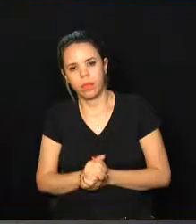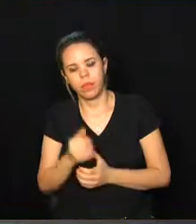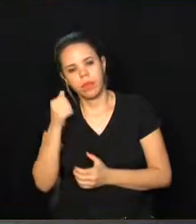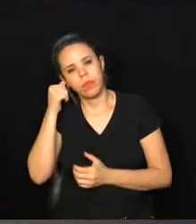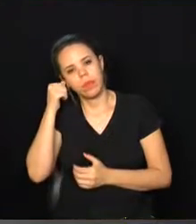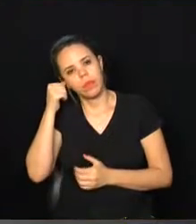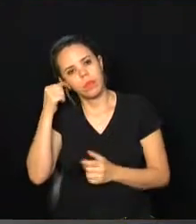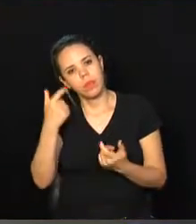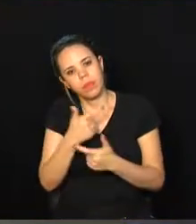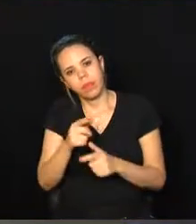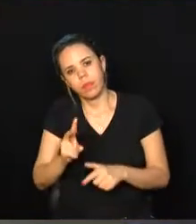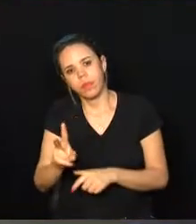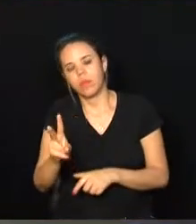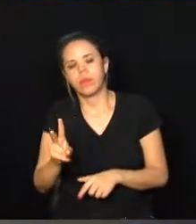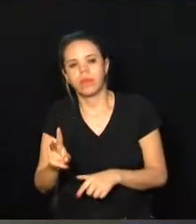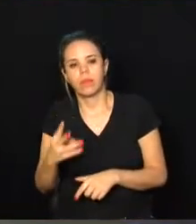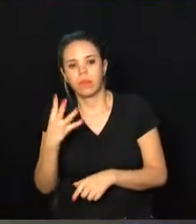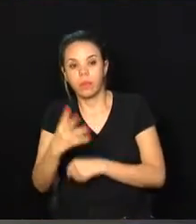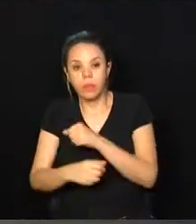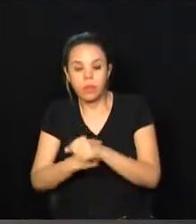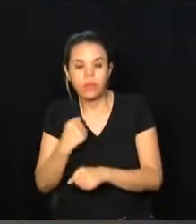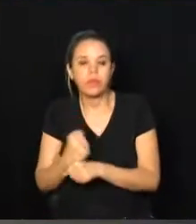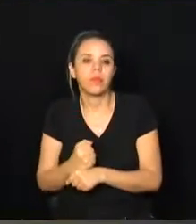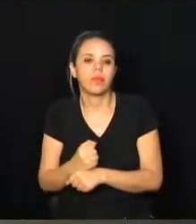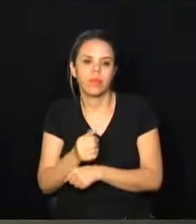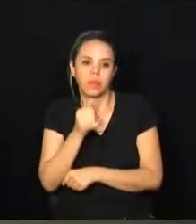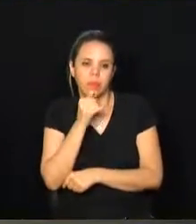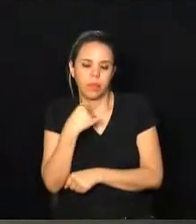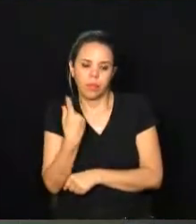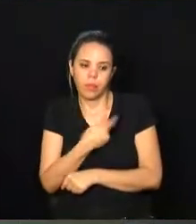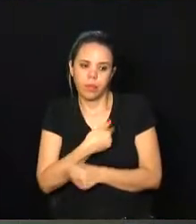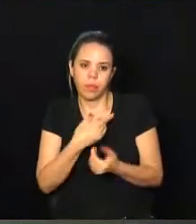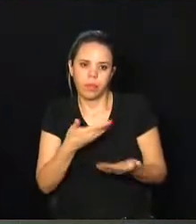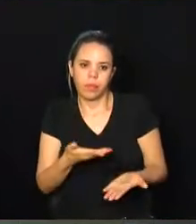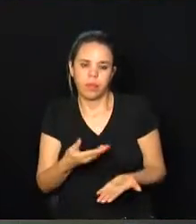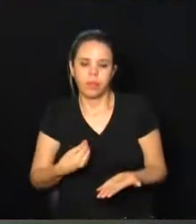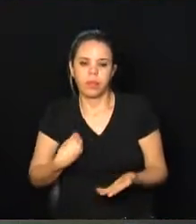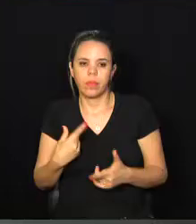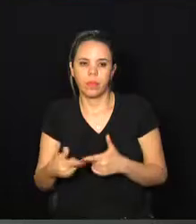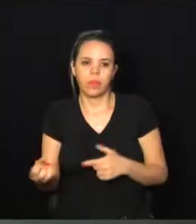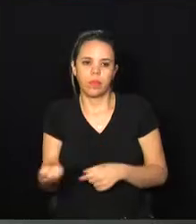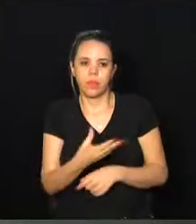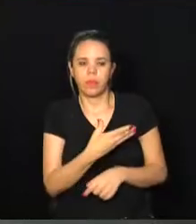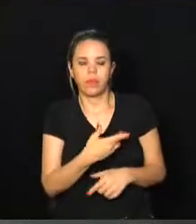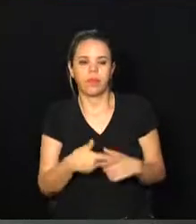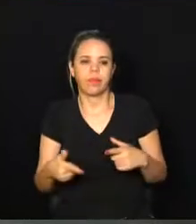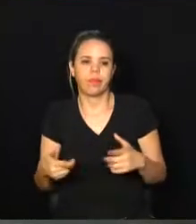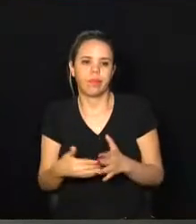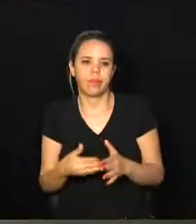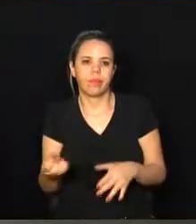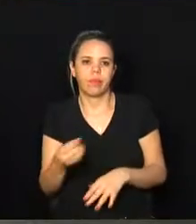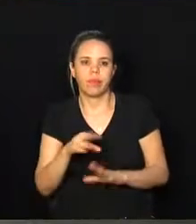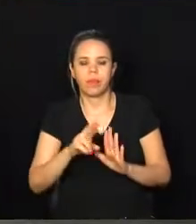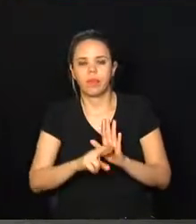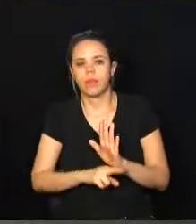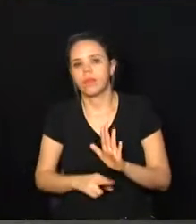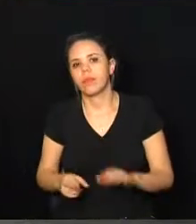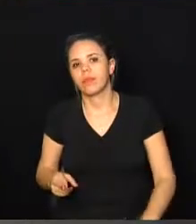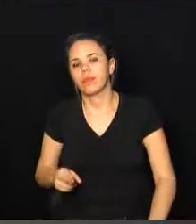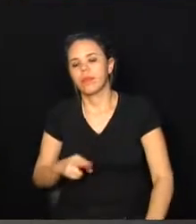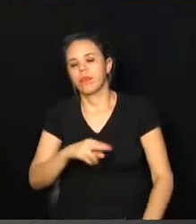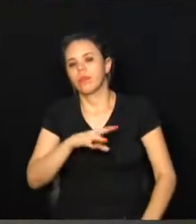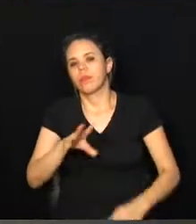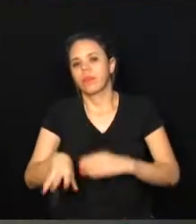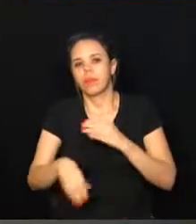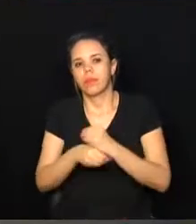têm continuidade, a cada 4 anos, praticamente, a gente vive uma nova situação, novos procedimentos são incorporados